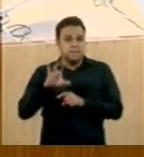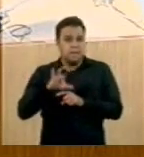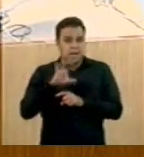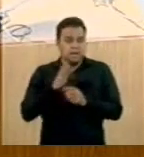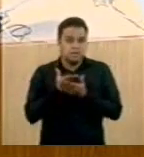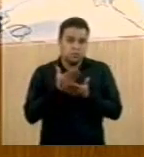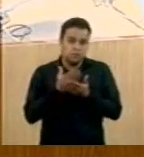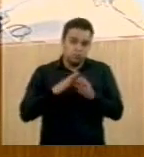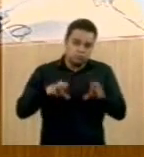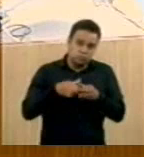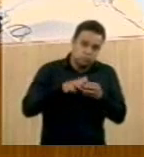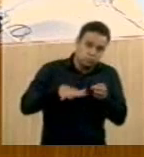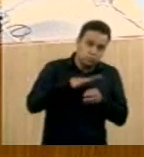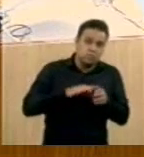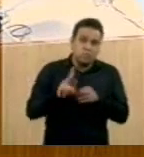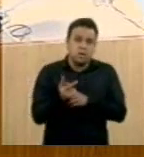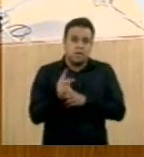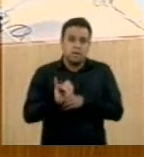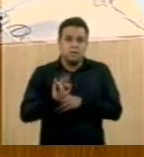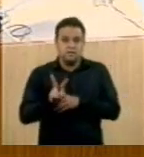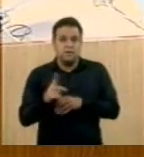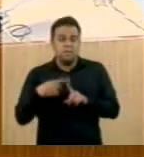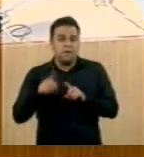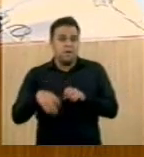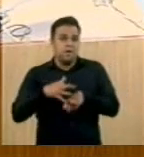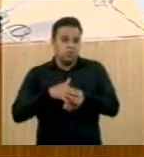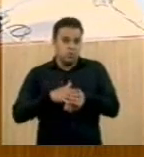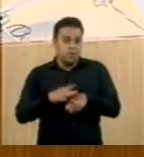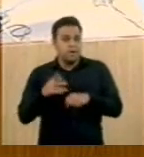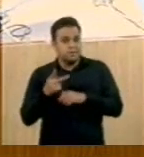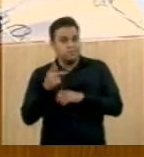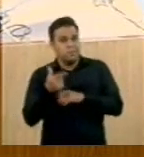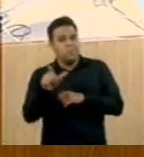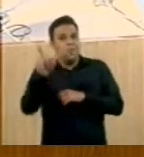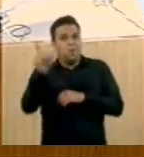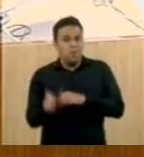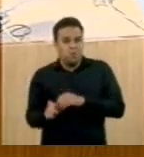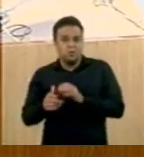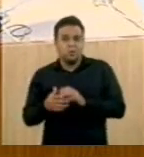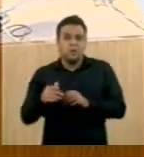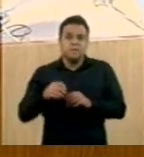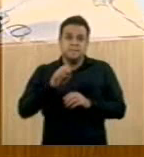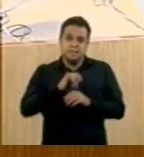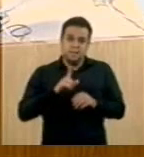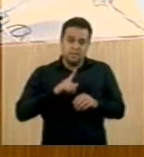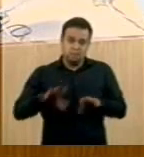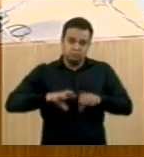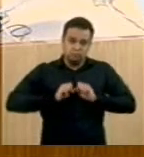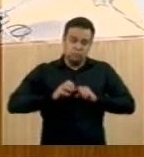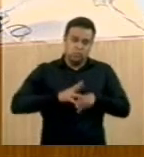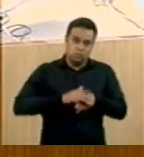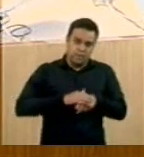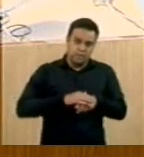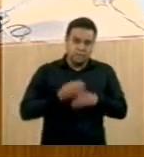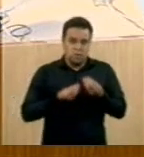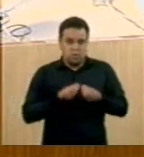doença do outro, consagrando a ideia de que a infecção ligava-se a identidades localizadas